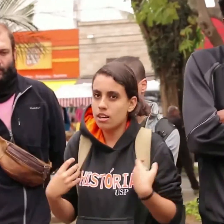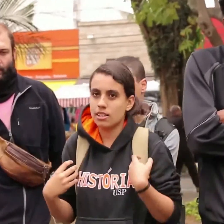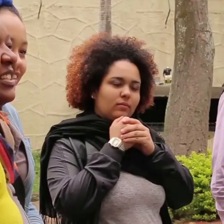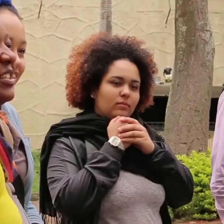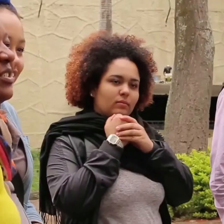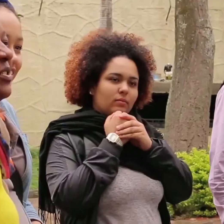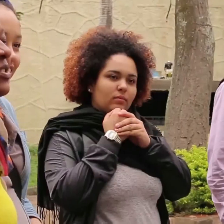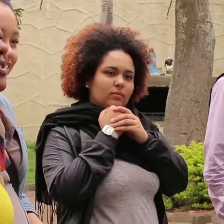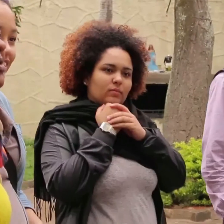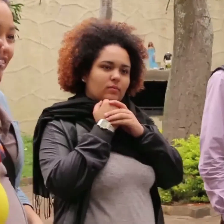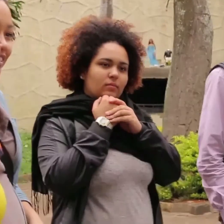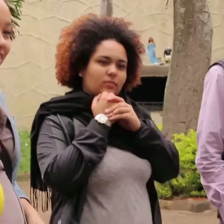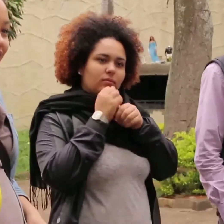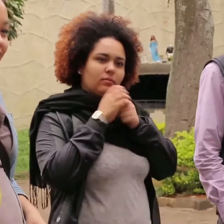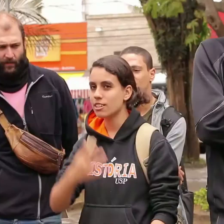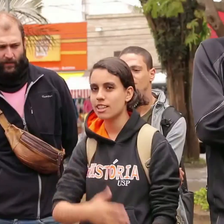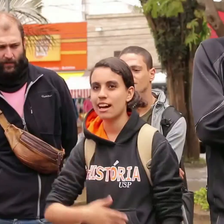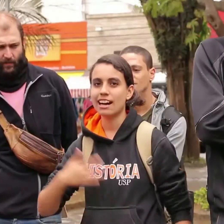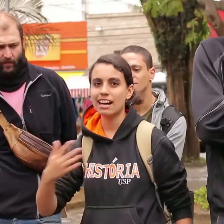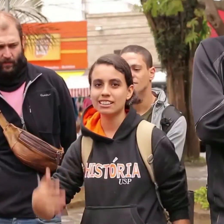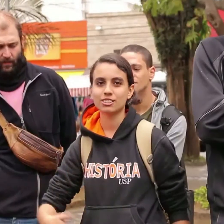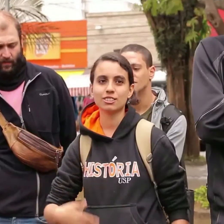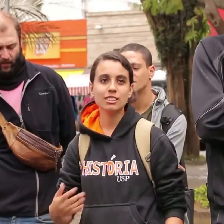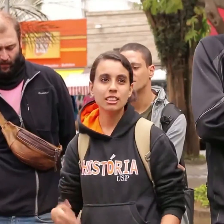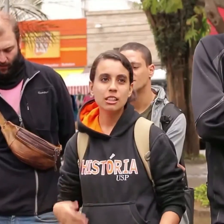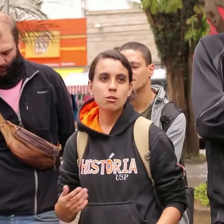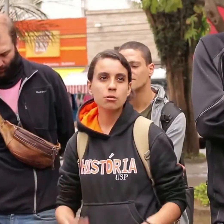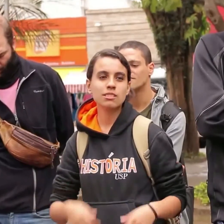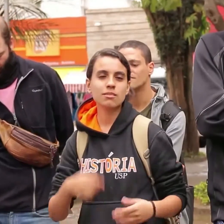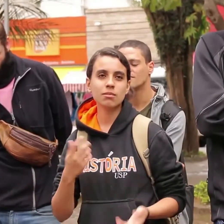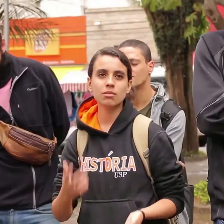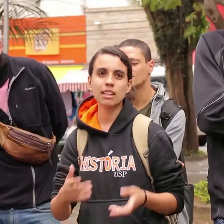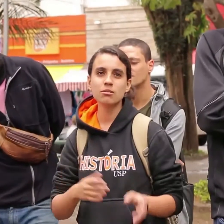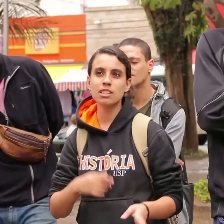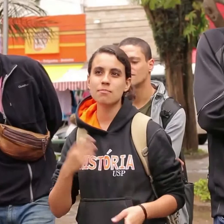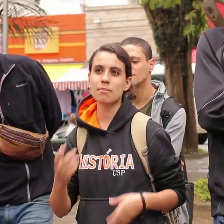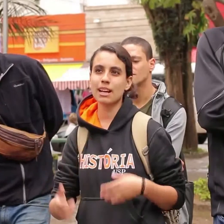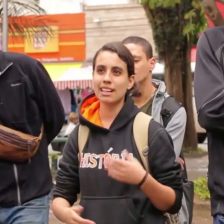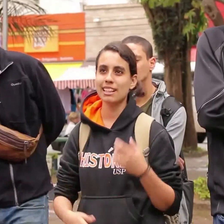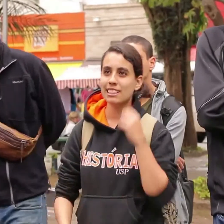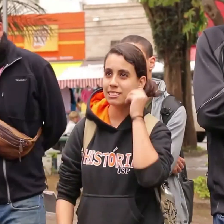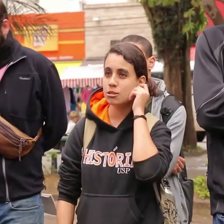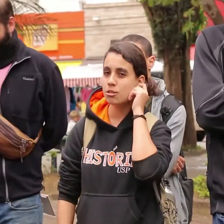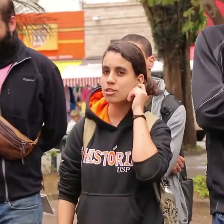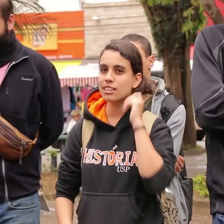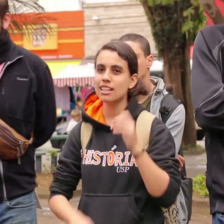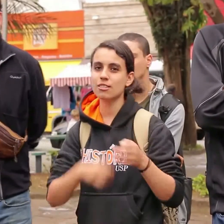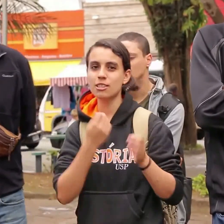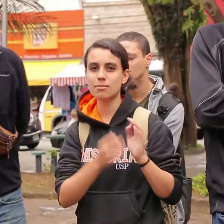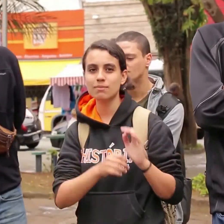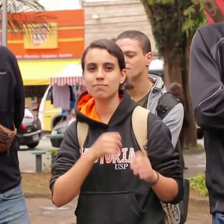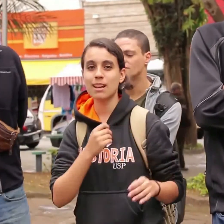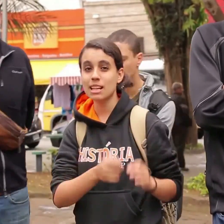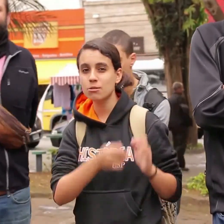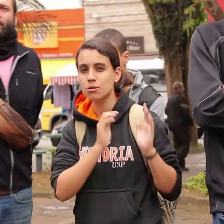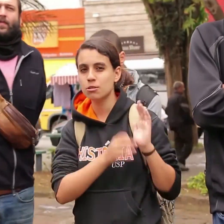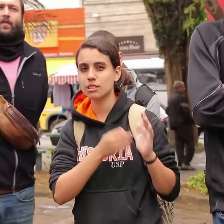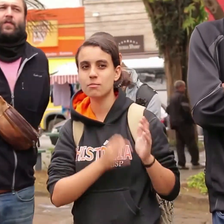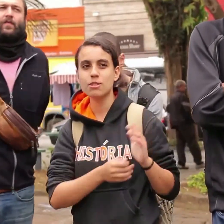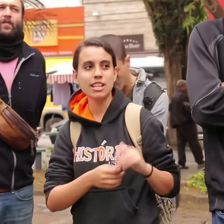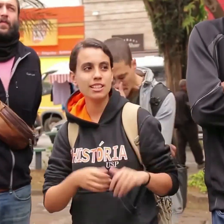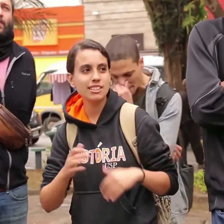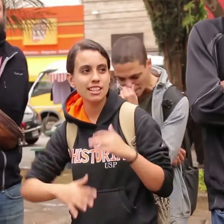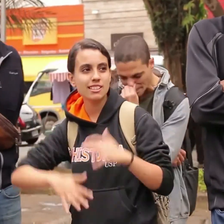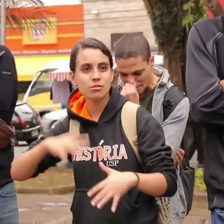de memória, por conta de várias questões, da rádio, tendo um samba mais do Rio de Janeiro, que é um samba mais agudo,